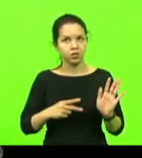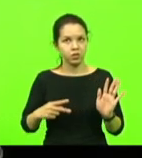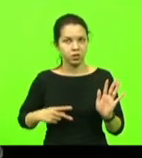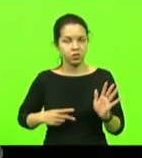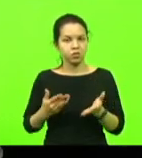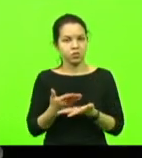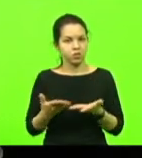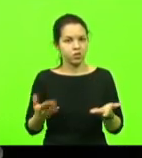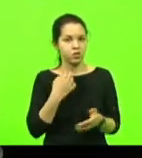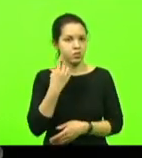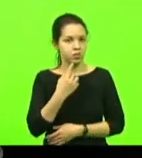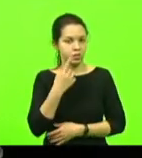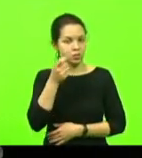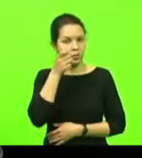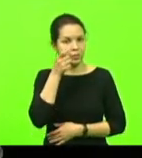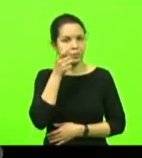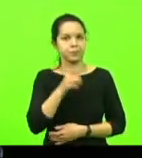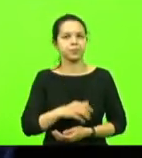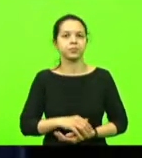deputados que acompanham.